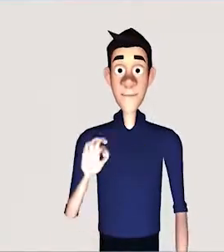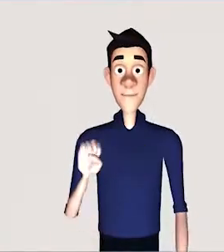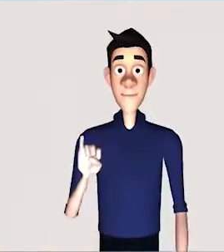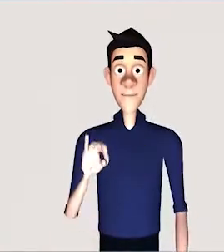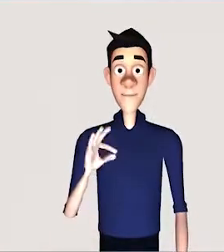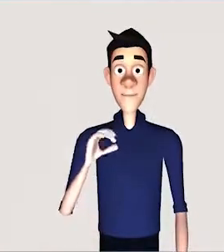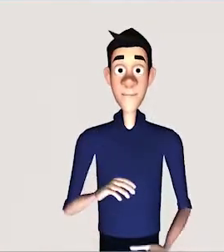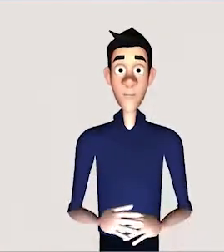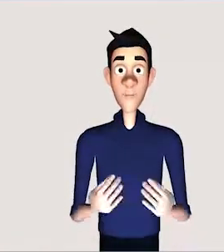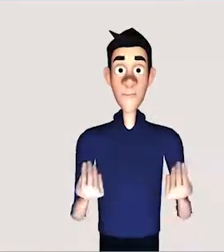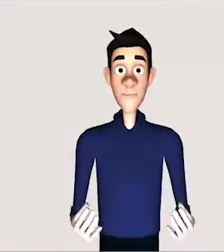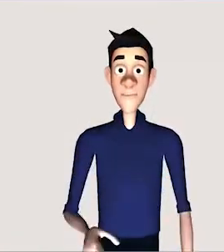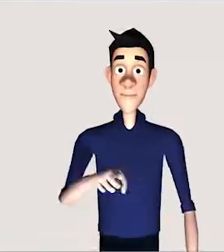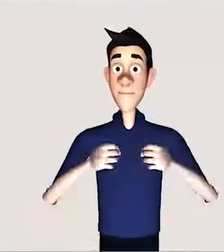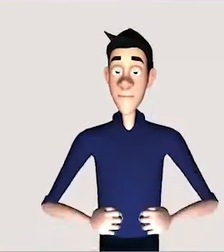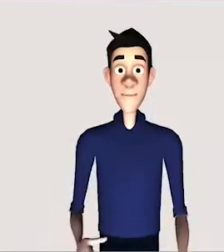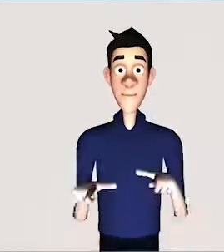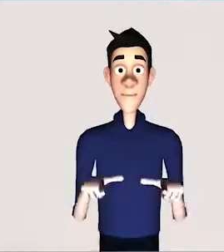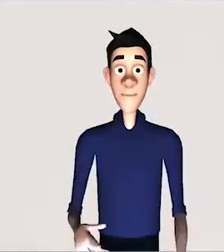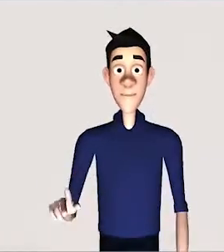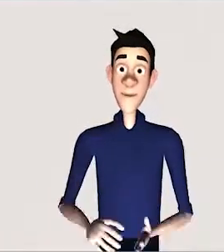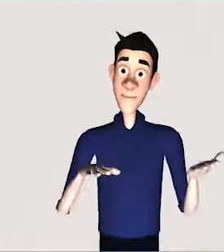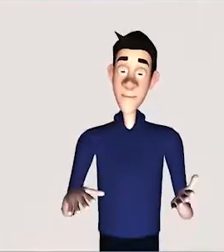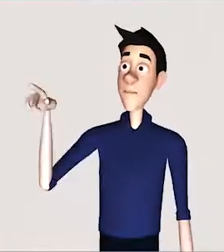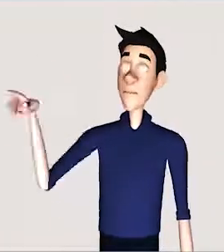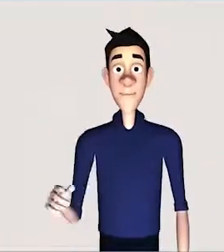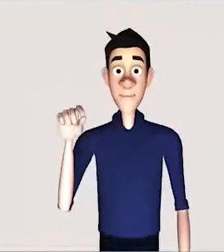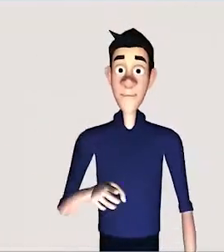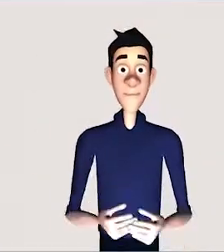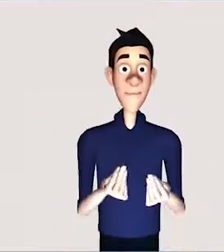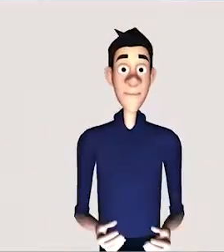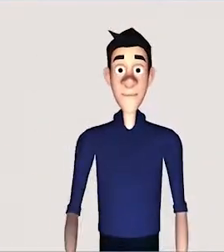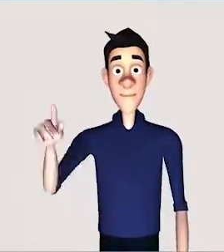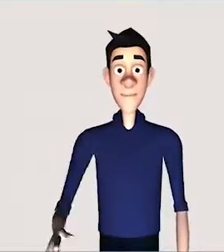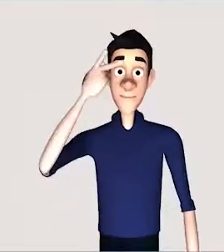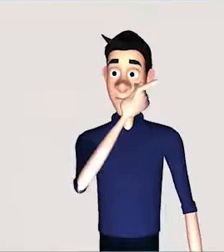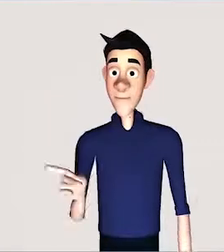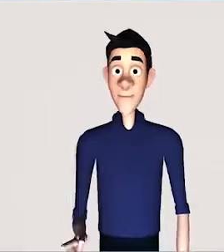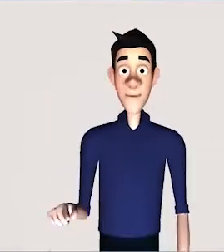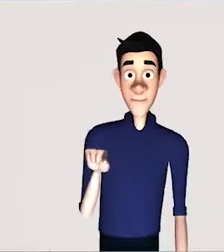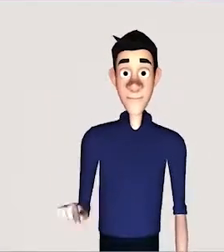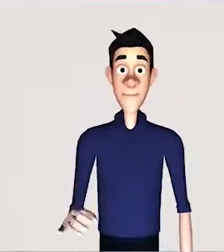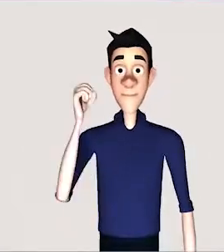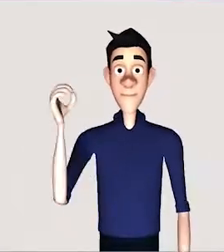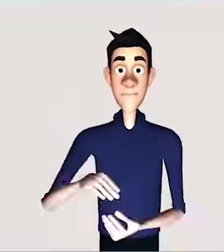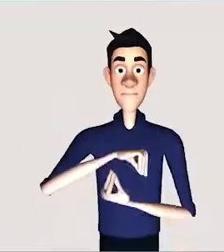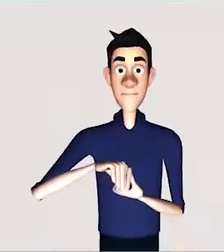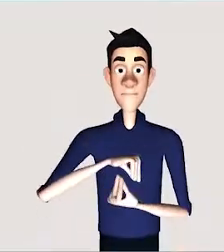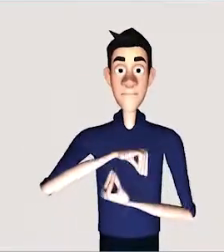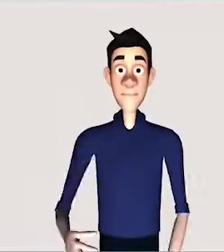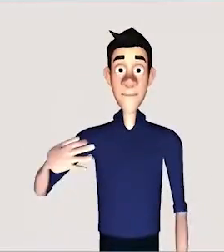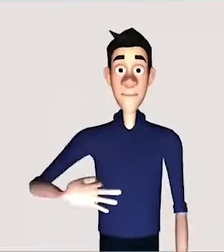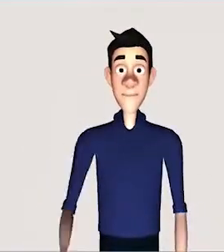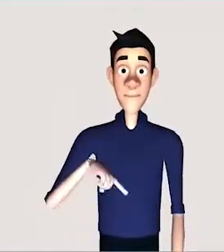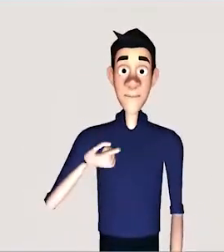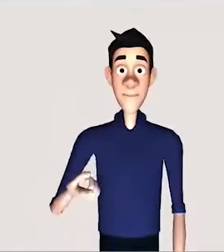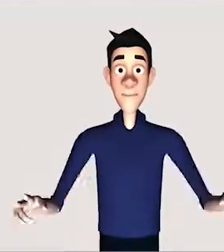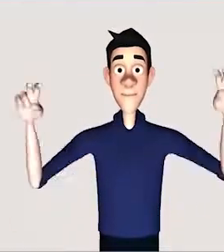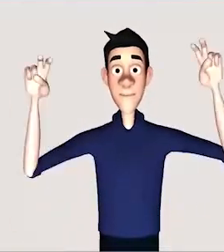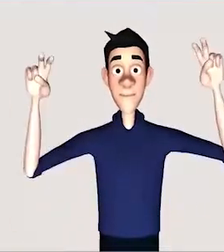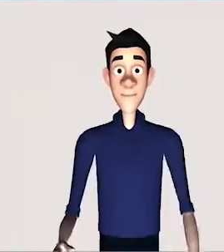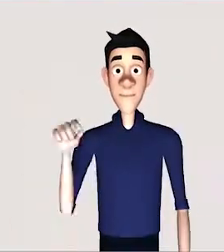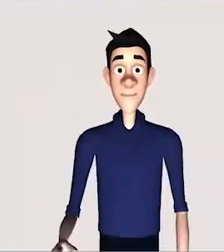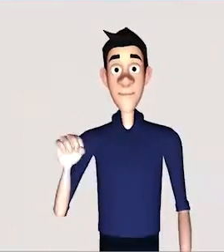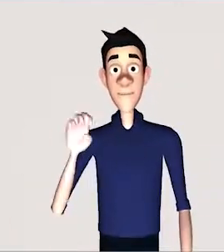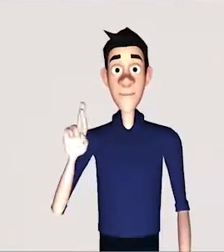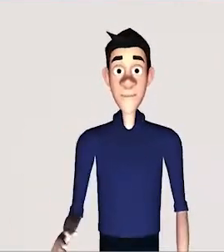avaliar aquilo que está sendo feito e como você pode trabalhar as suas atividades e aquilo que você oferece para o visitante.